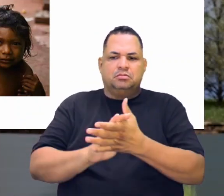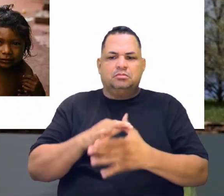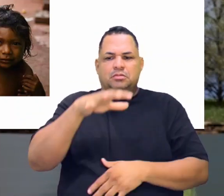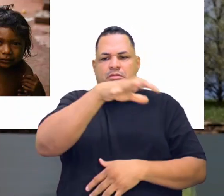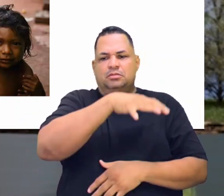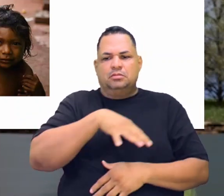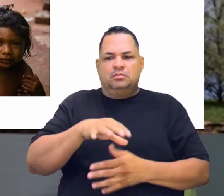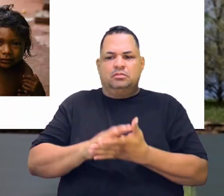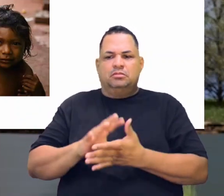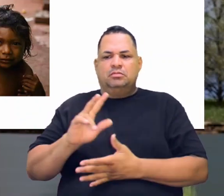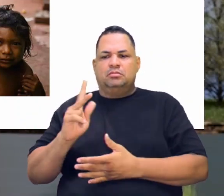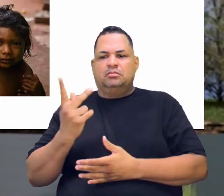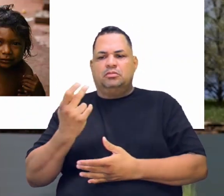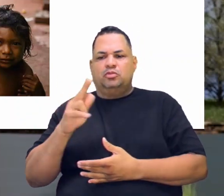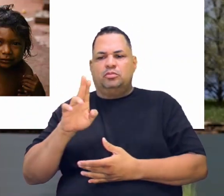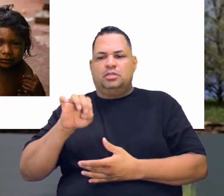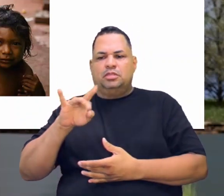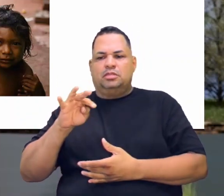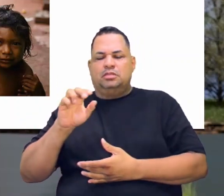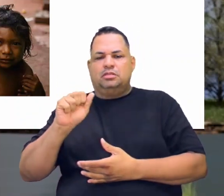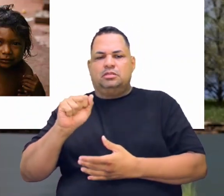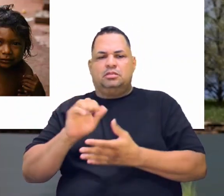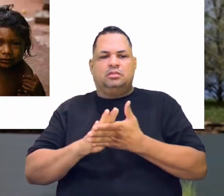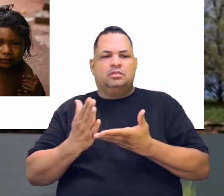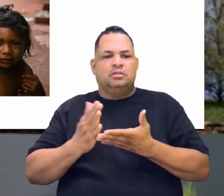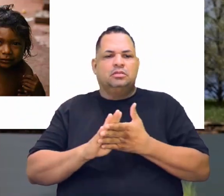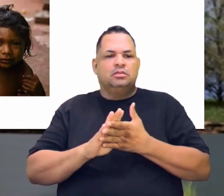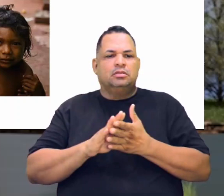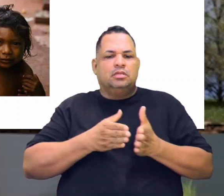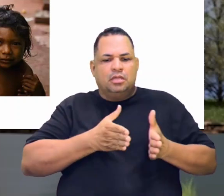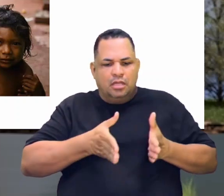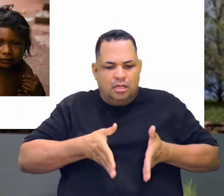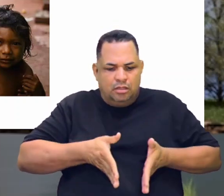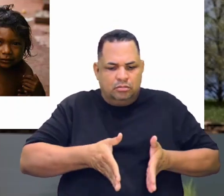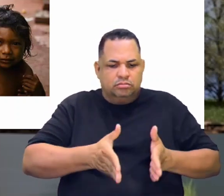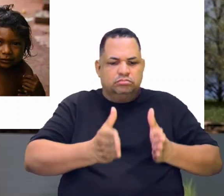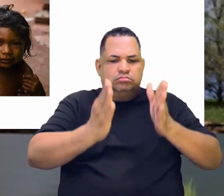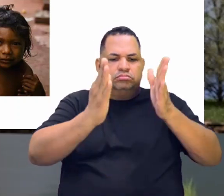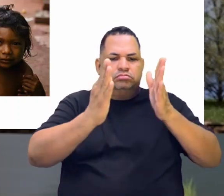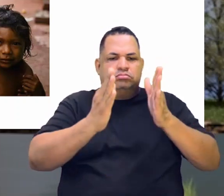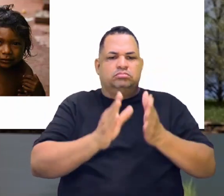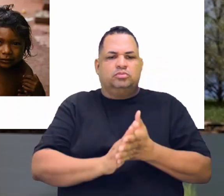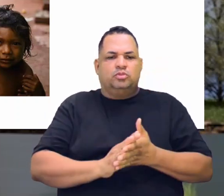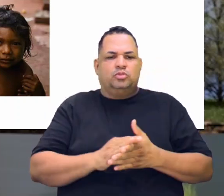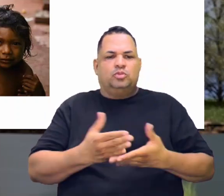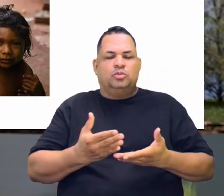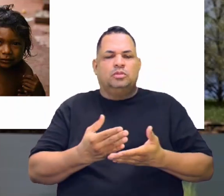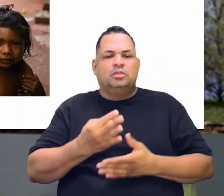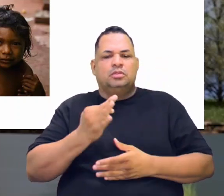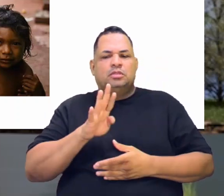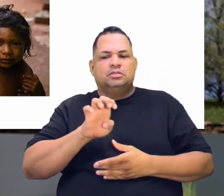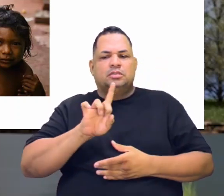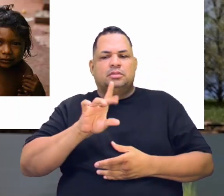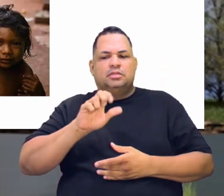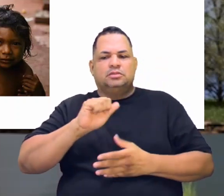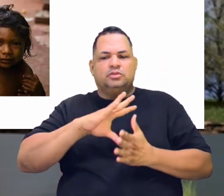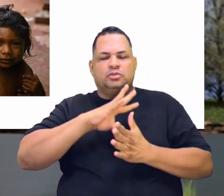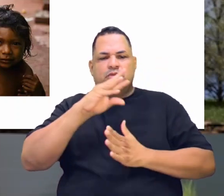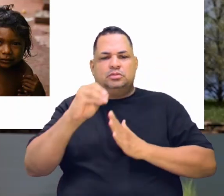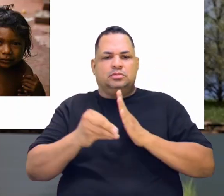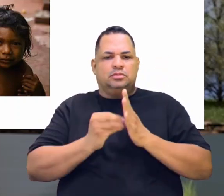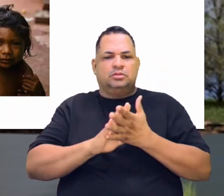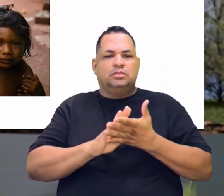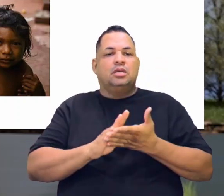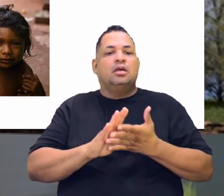Humaitá, Maici, ali na Transamazônica. Isso aí são roupas que eles acabam ganhando.